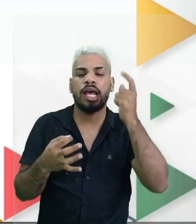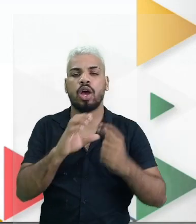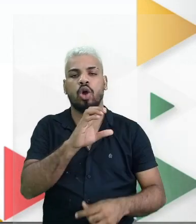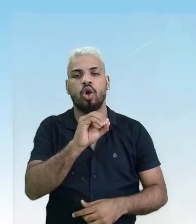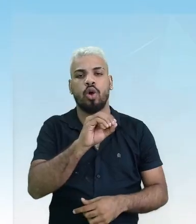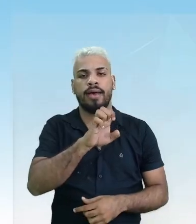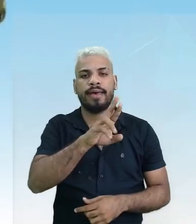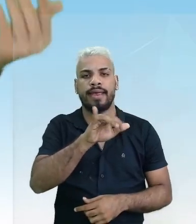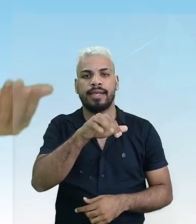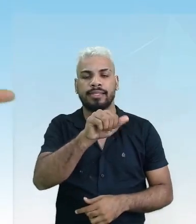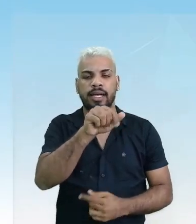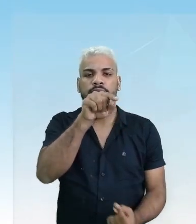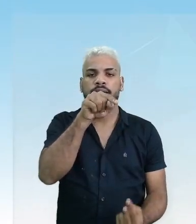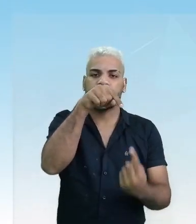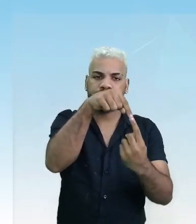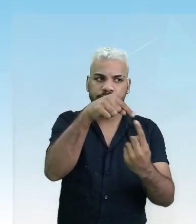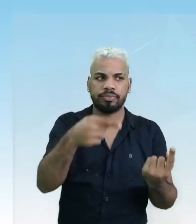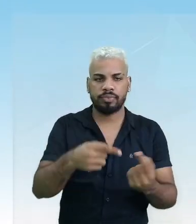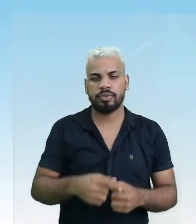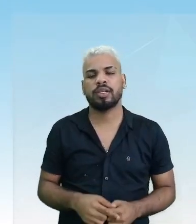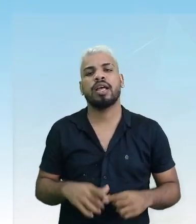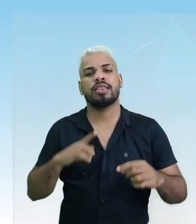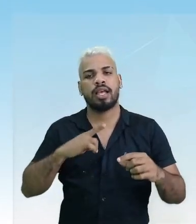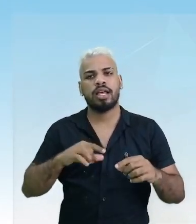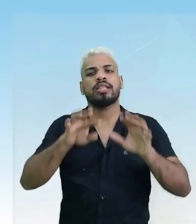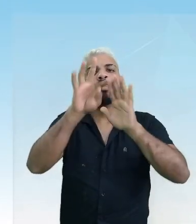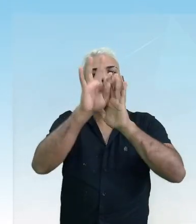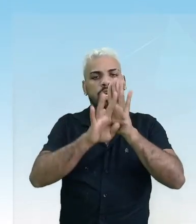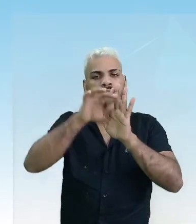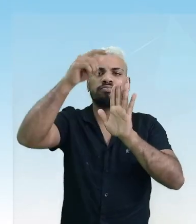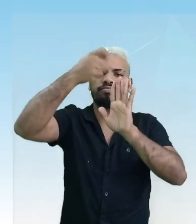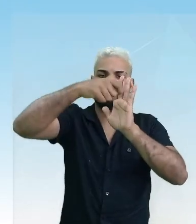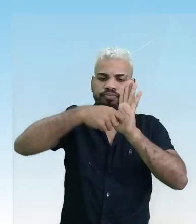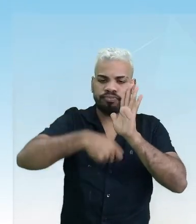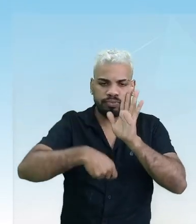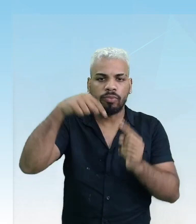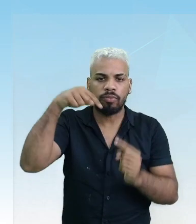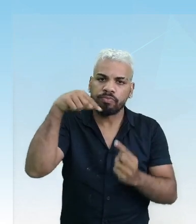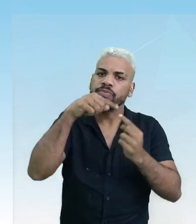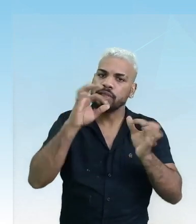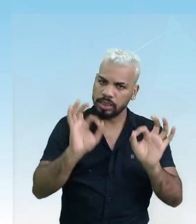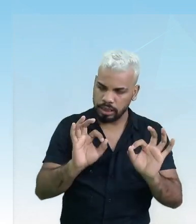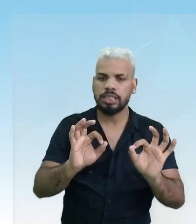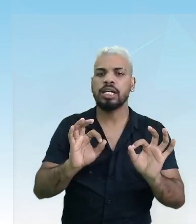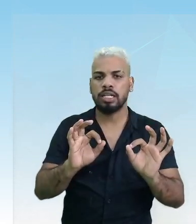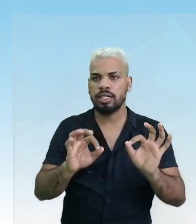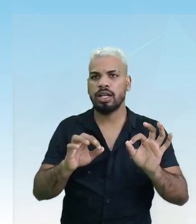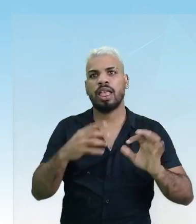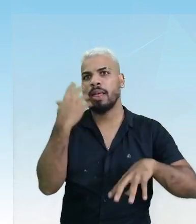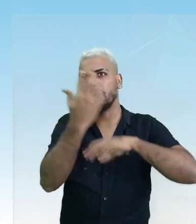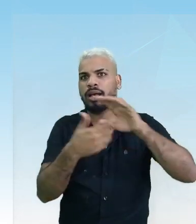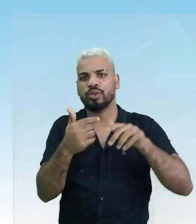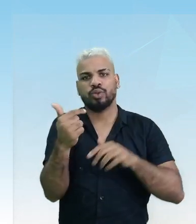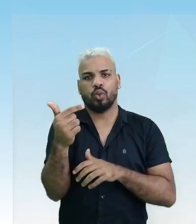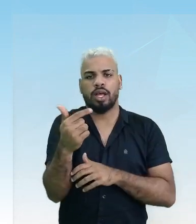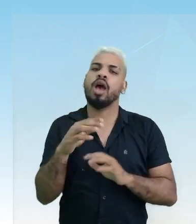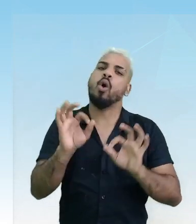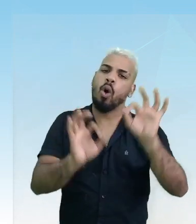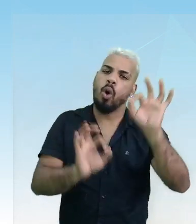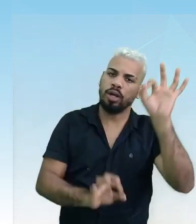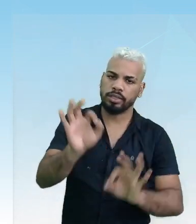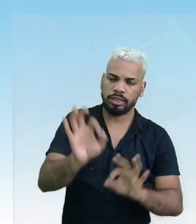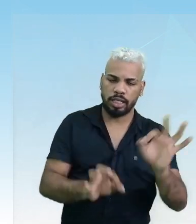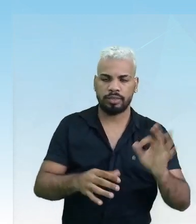trabalhar a ideia. Coesão, coerência, a textualidade. Então, o texto organizado.